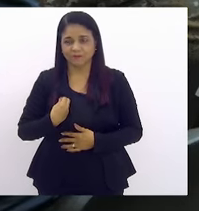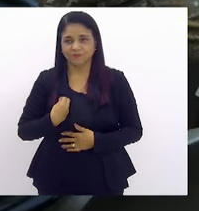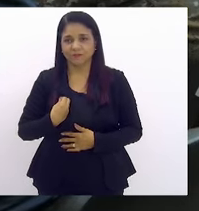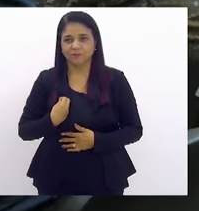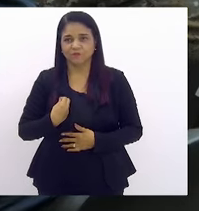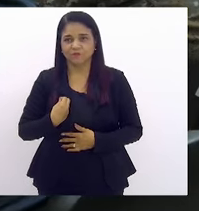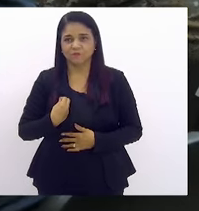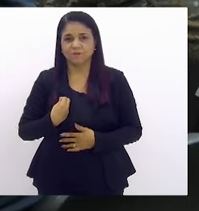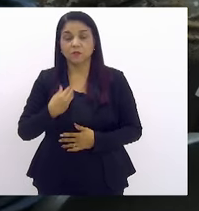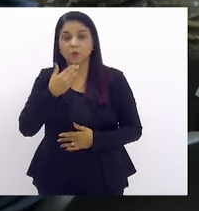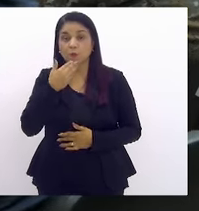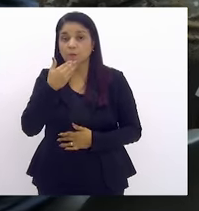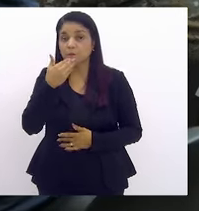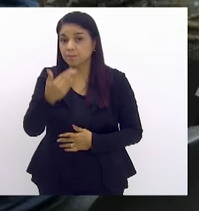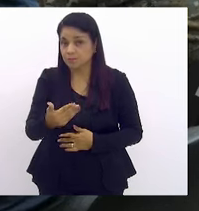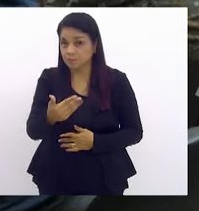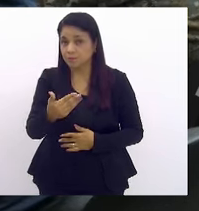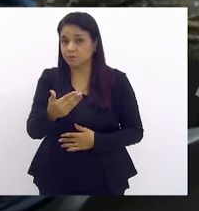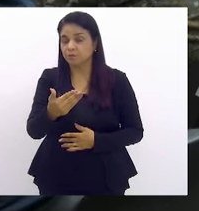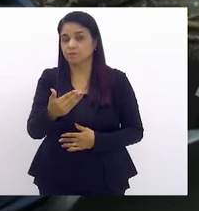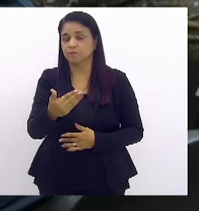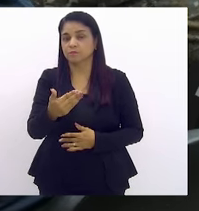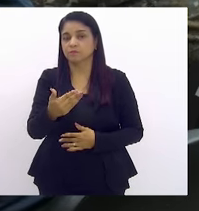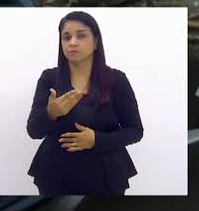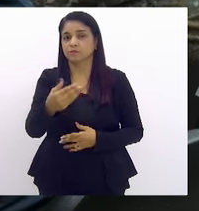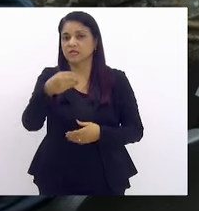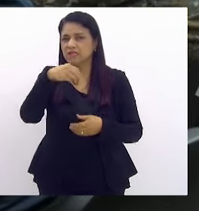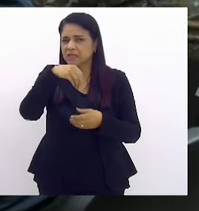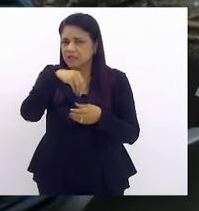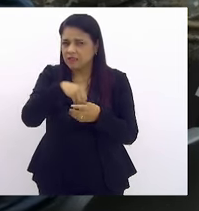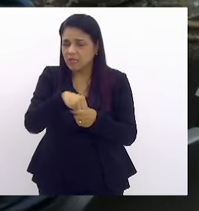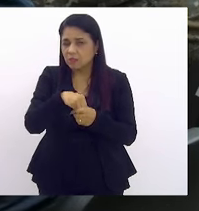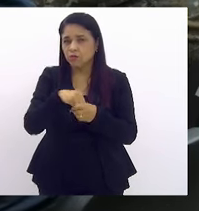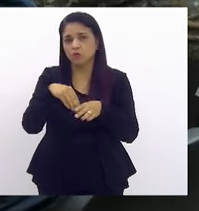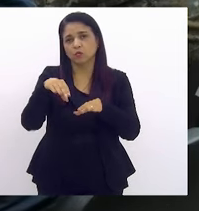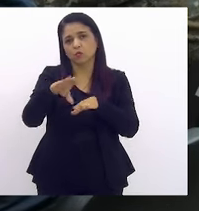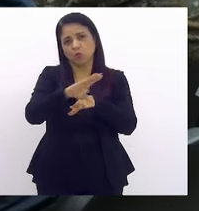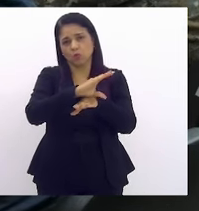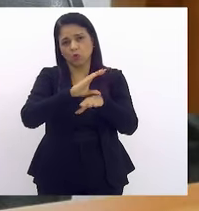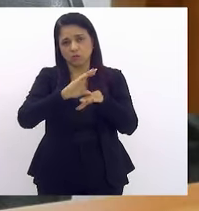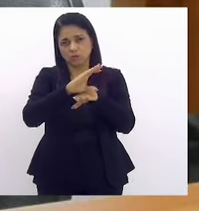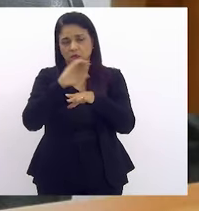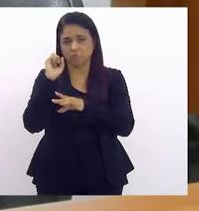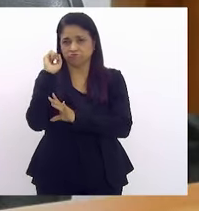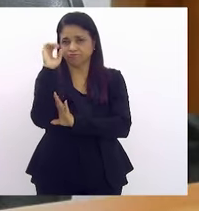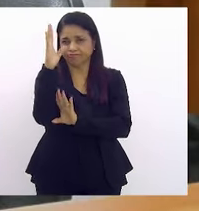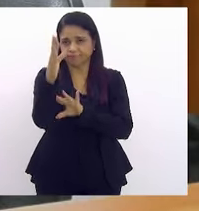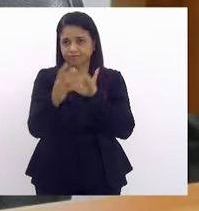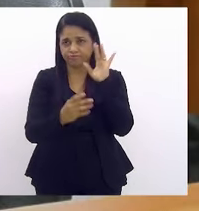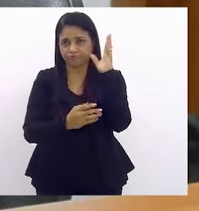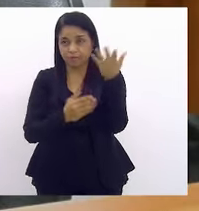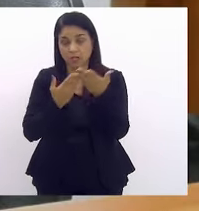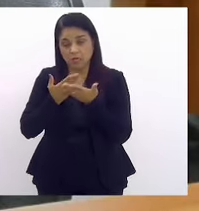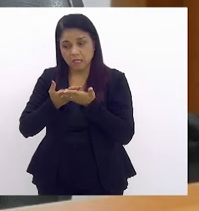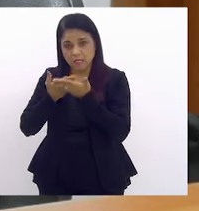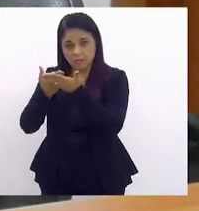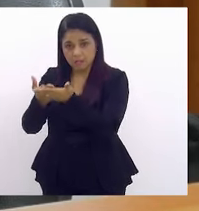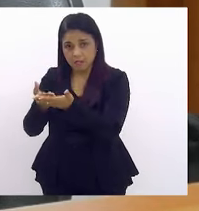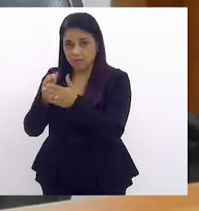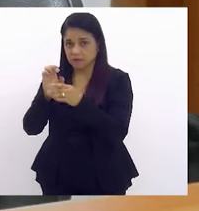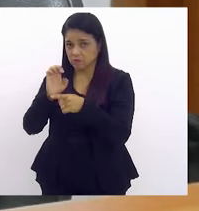uma solicitação vinda de dentro do próprio Conselho de Meio Ambiente para que fosse encaminhado ao Estado, à época